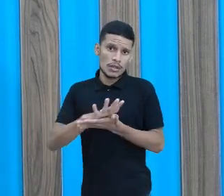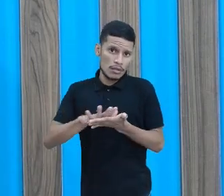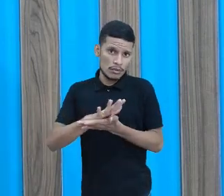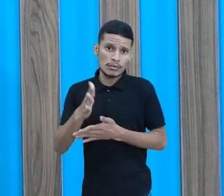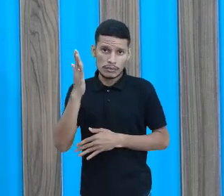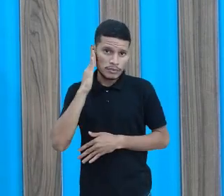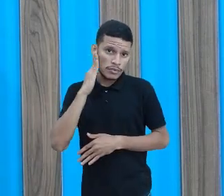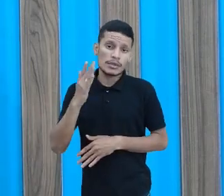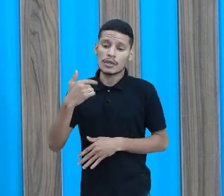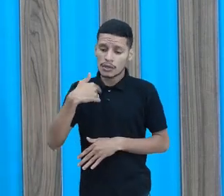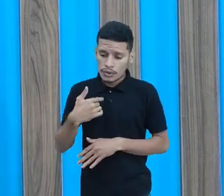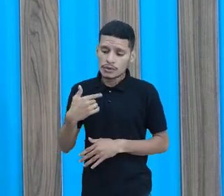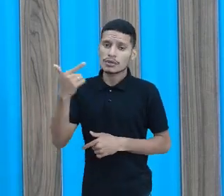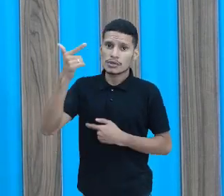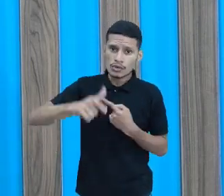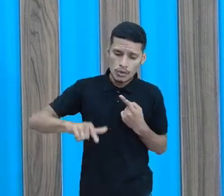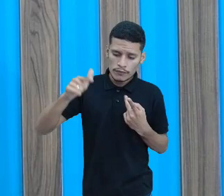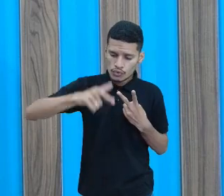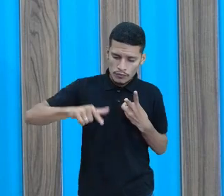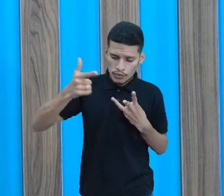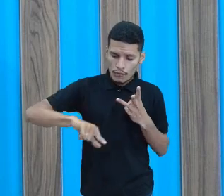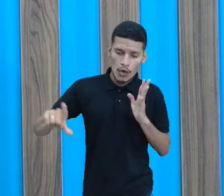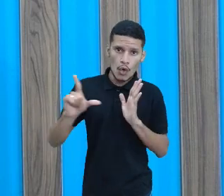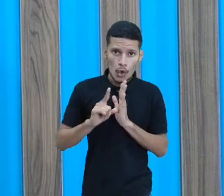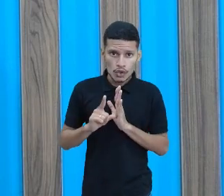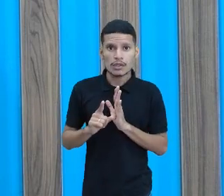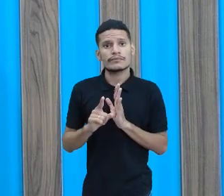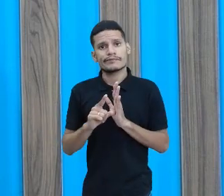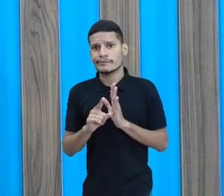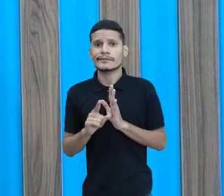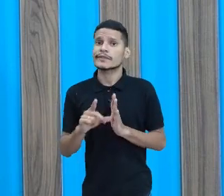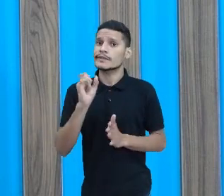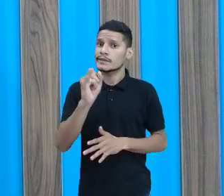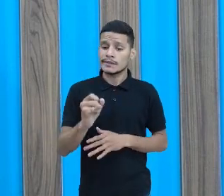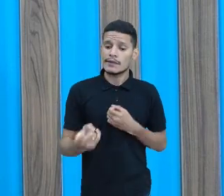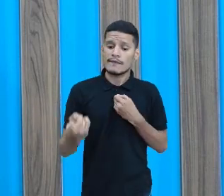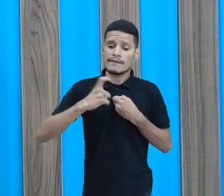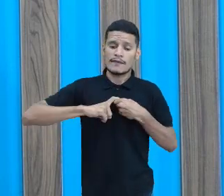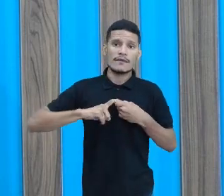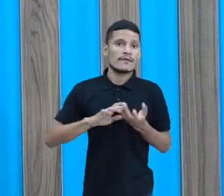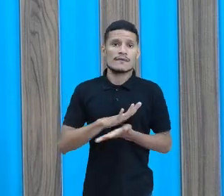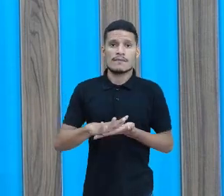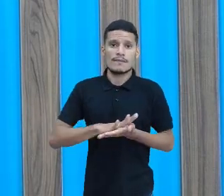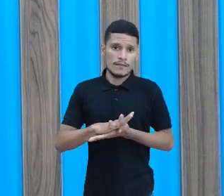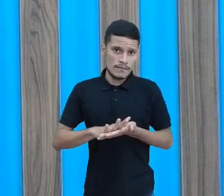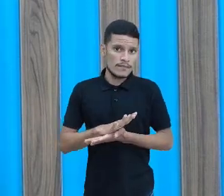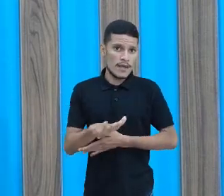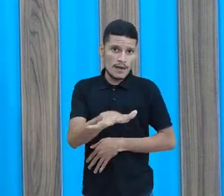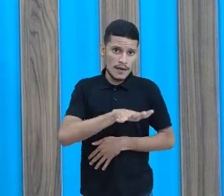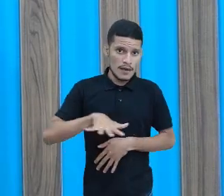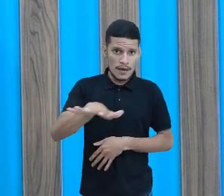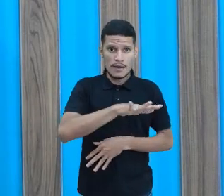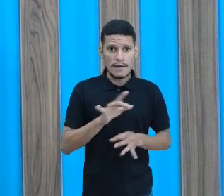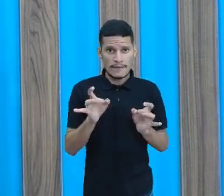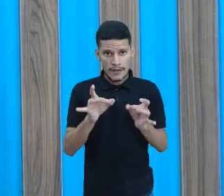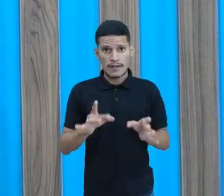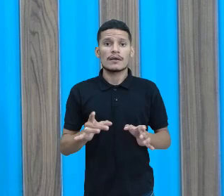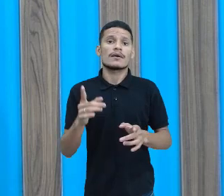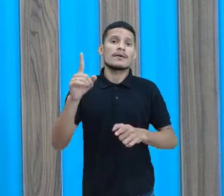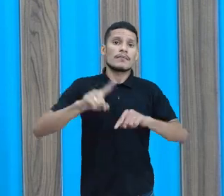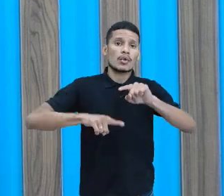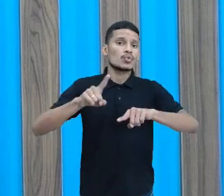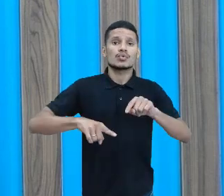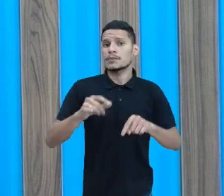ficar repondo, diversificando, né? Se eu não tiver um retorno no mercado com a venda de produtos, por